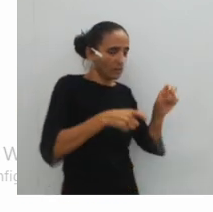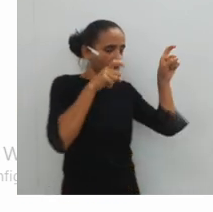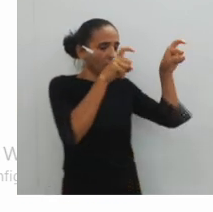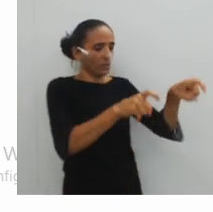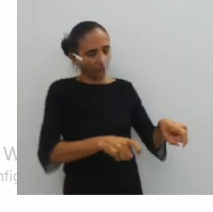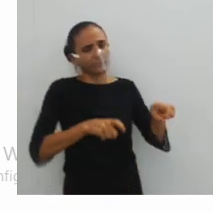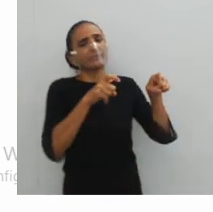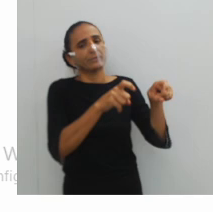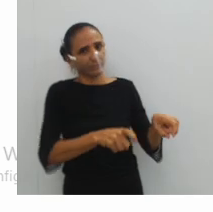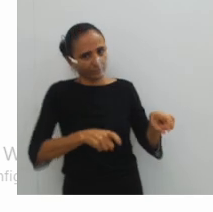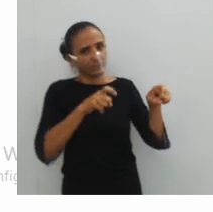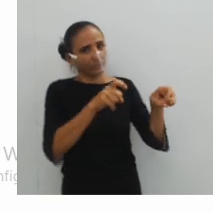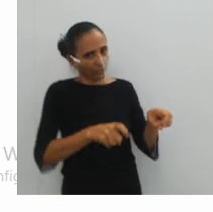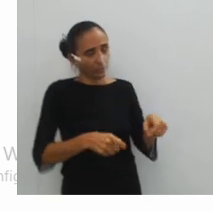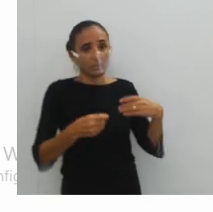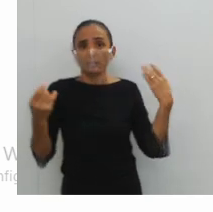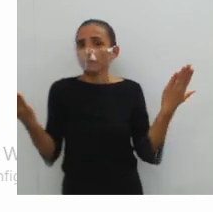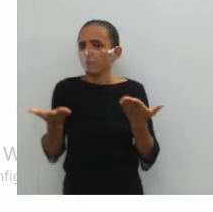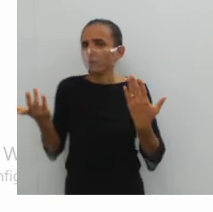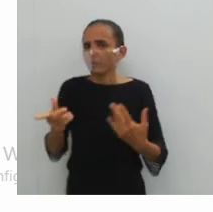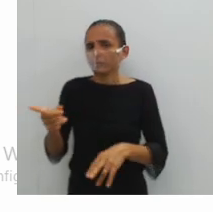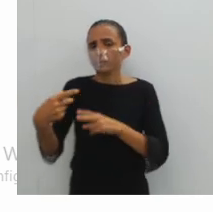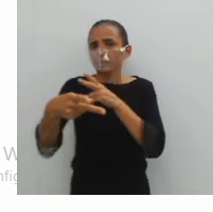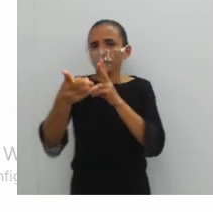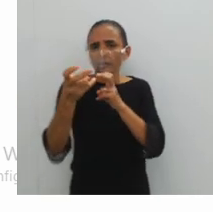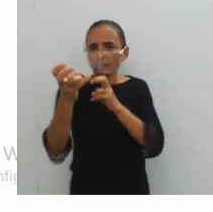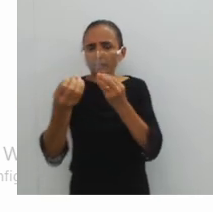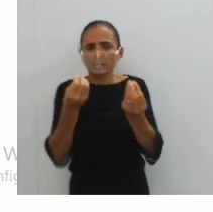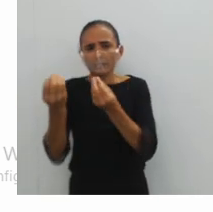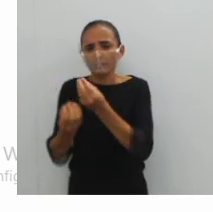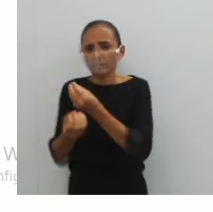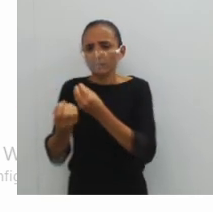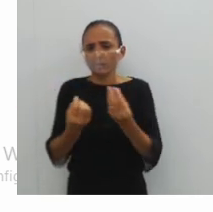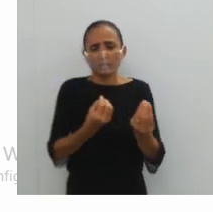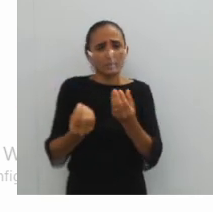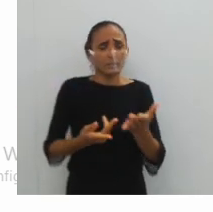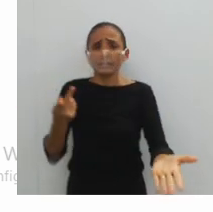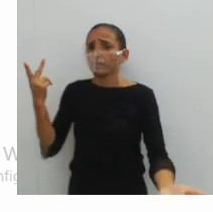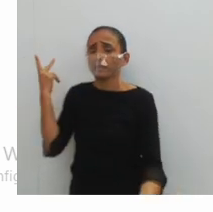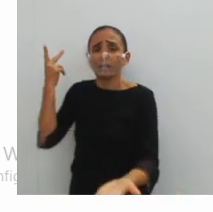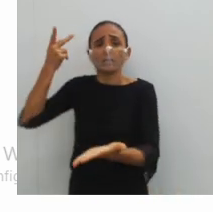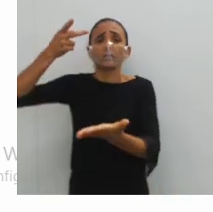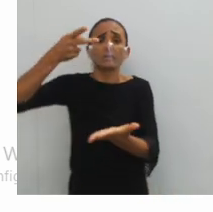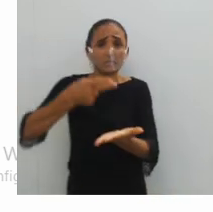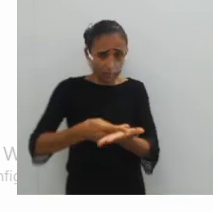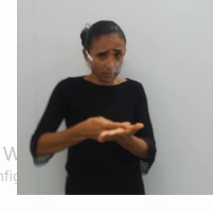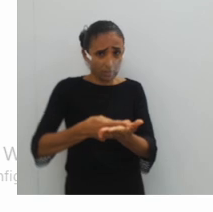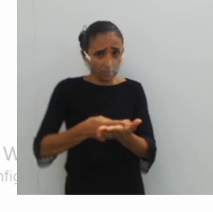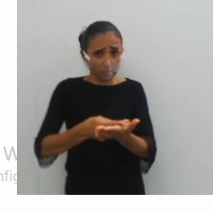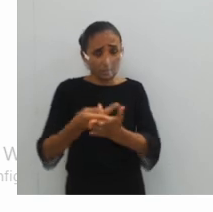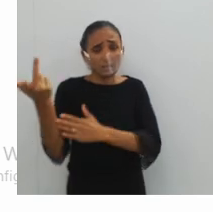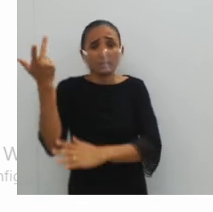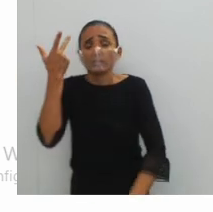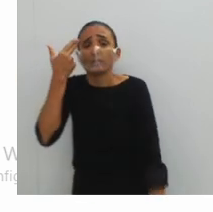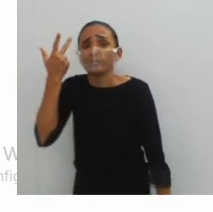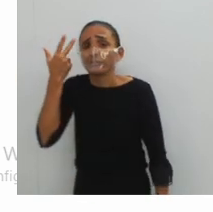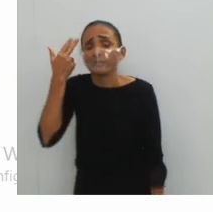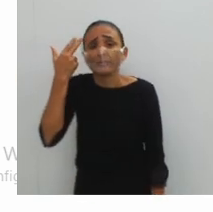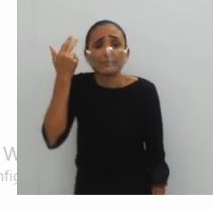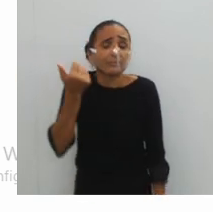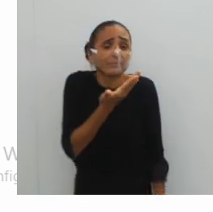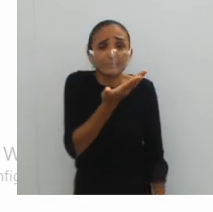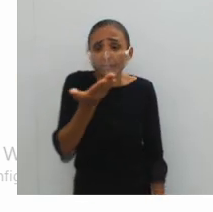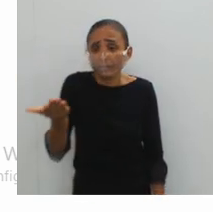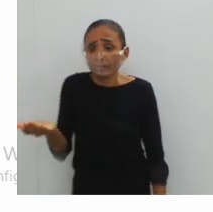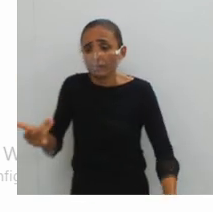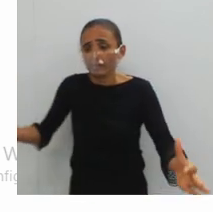rurais. Hoje a gente percebe que esse êxodo urbano está sendo muito mais muito mais comum do que se imagina,